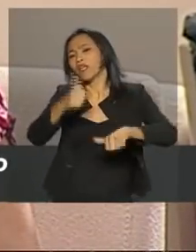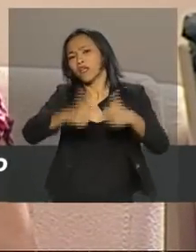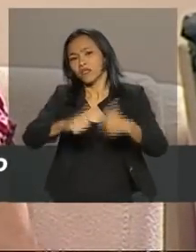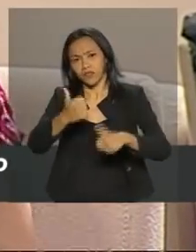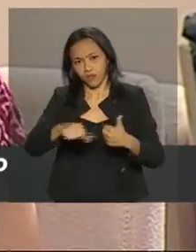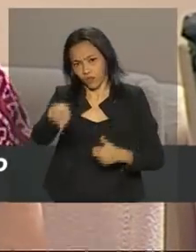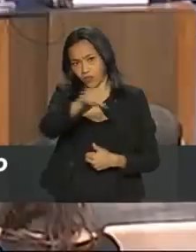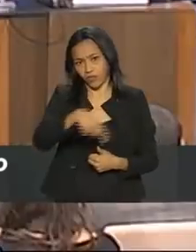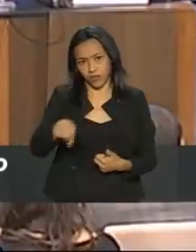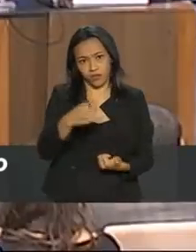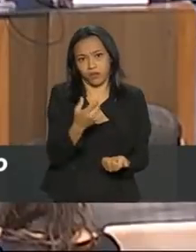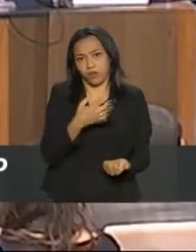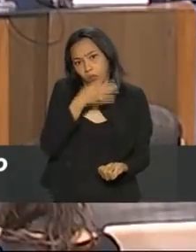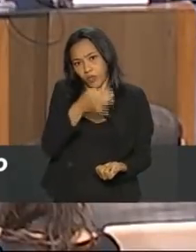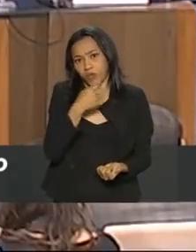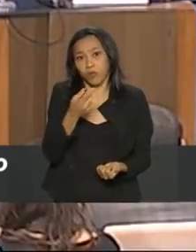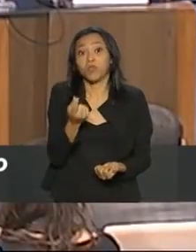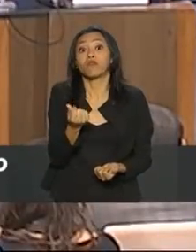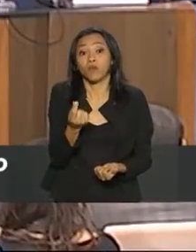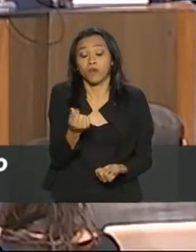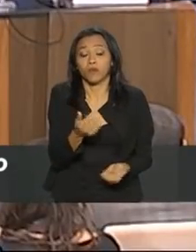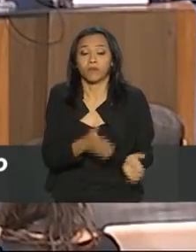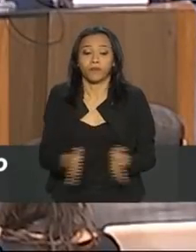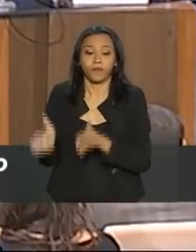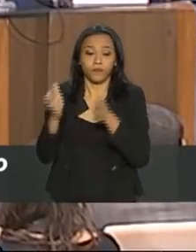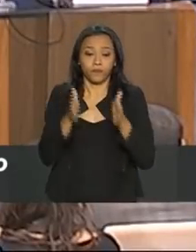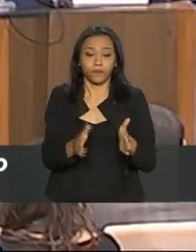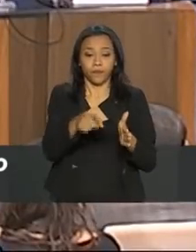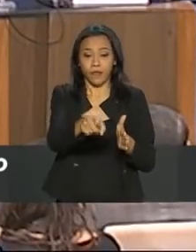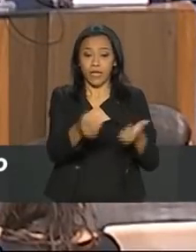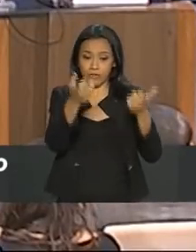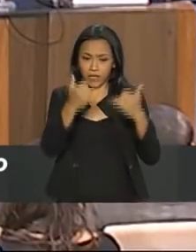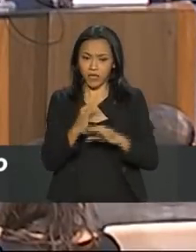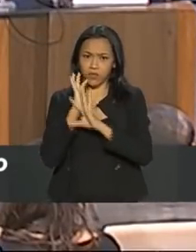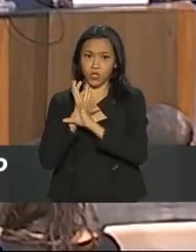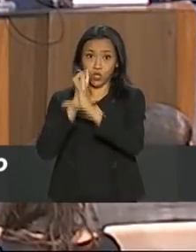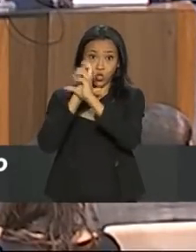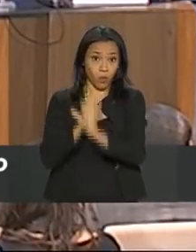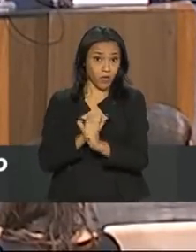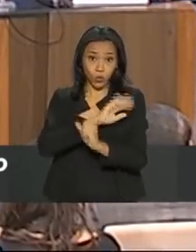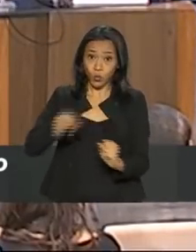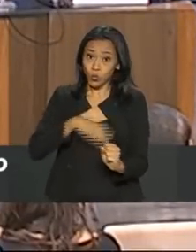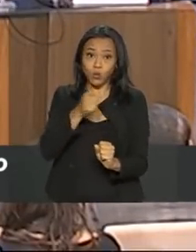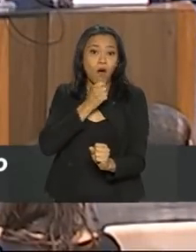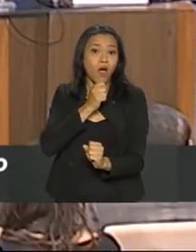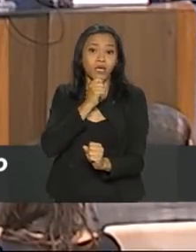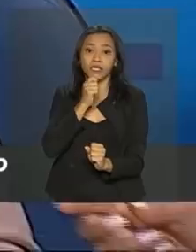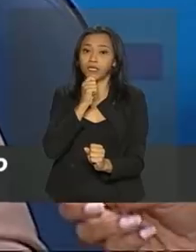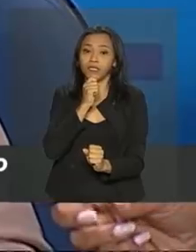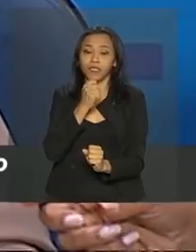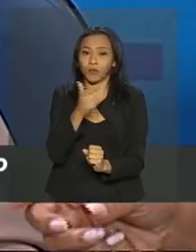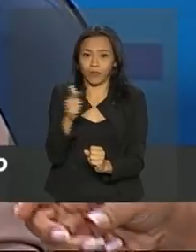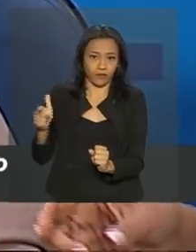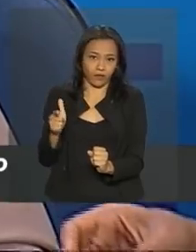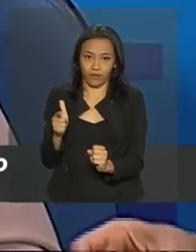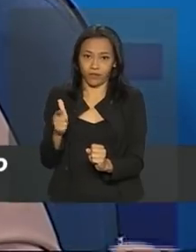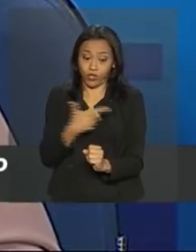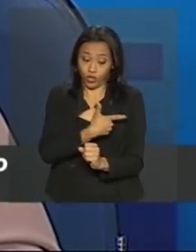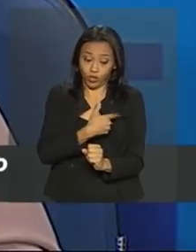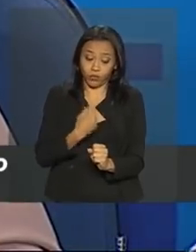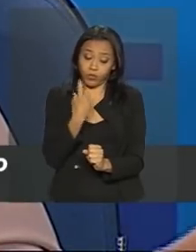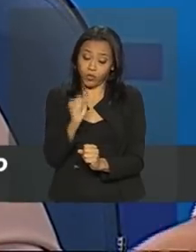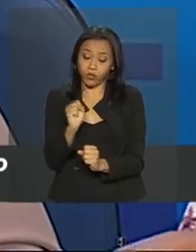valores no total o total arrecadado nós ainda estamos processando 2018